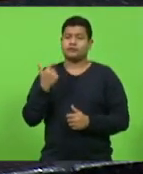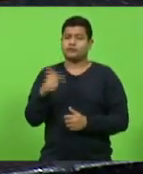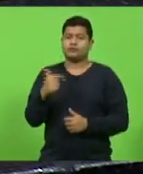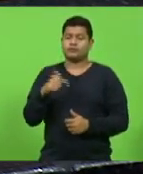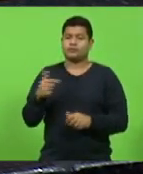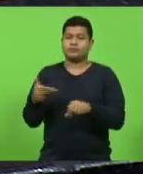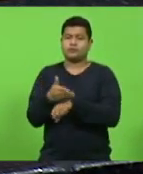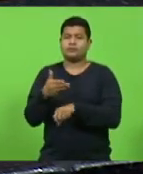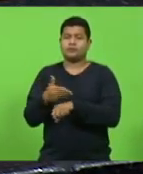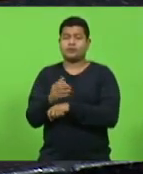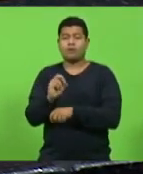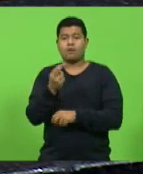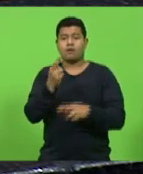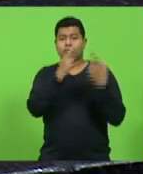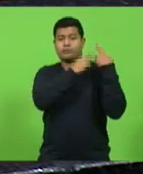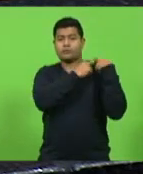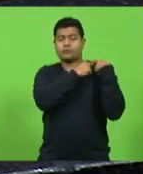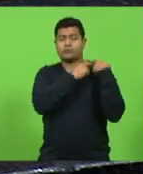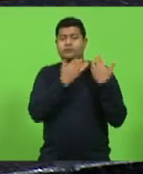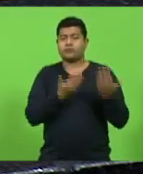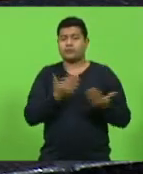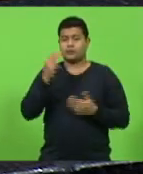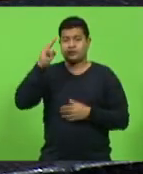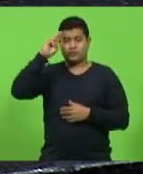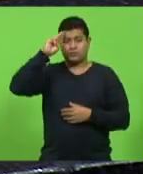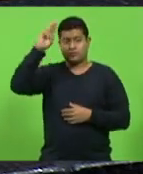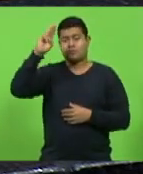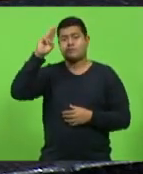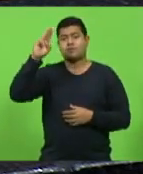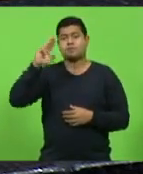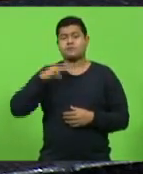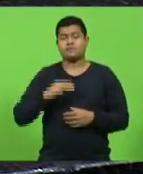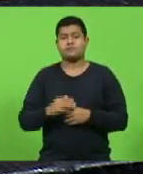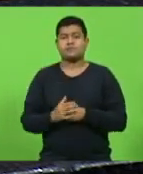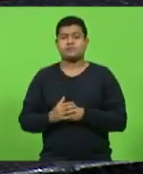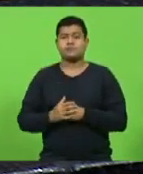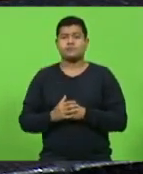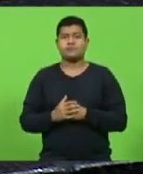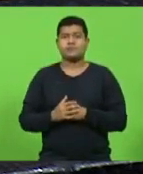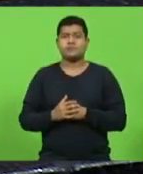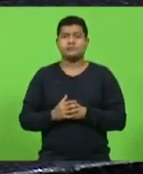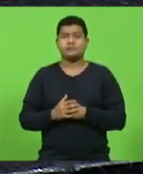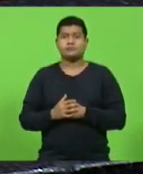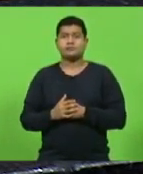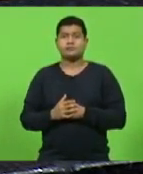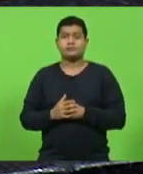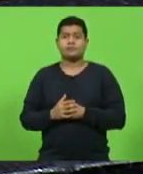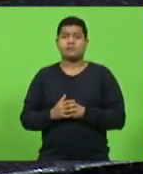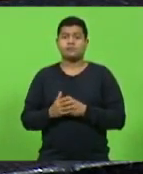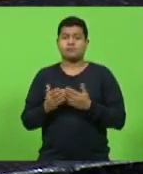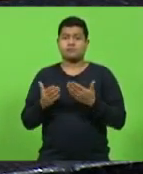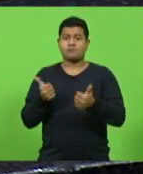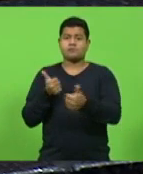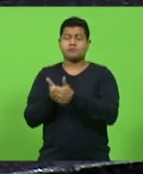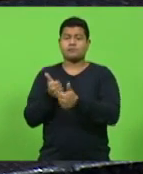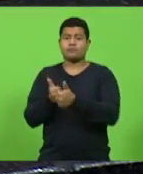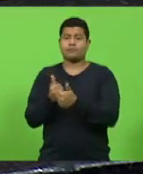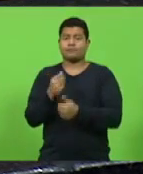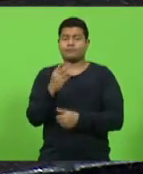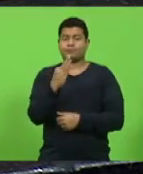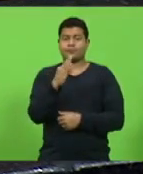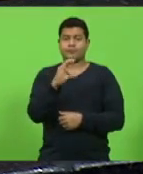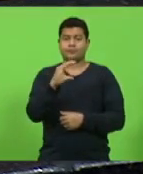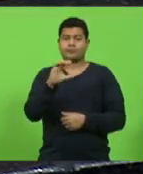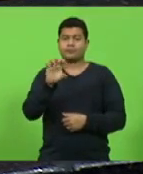que toca à imputação que lhe é atribuída. O Tribunal de Contas de Santa